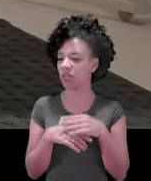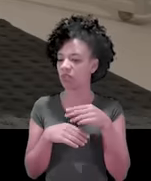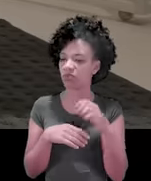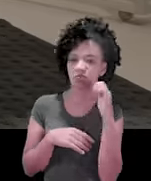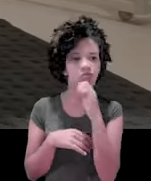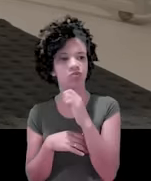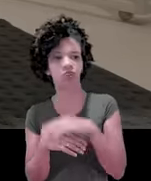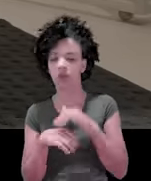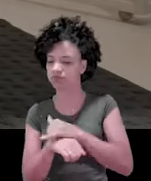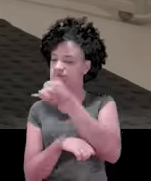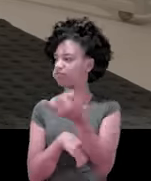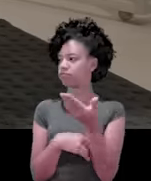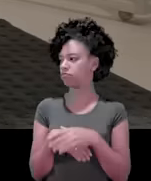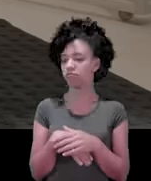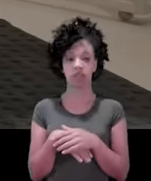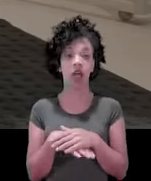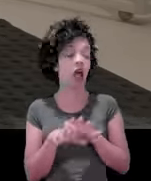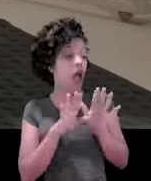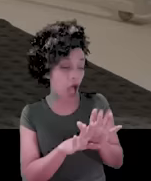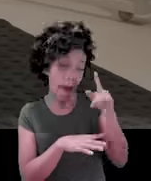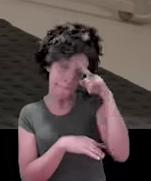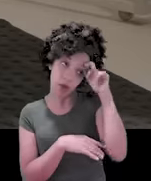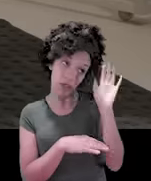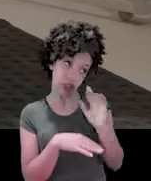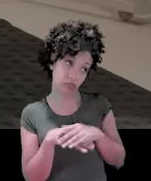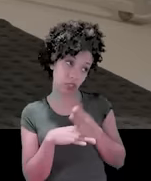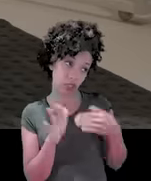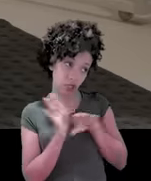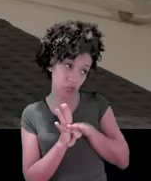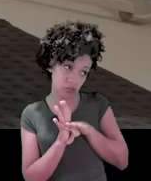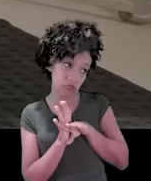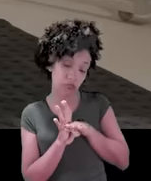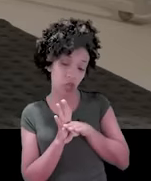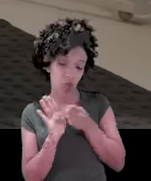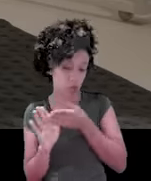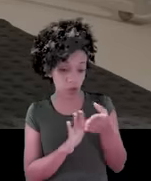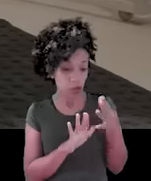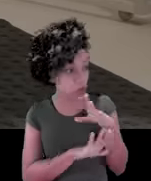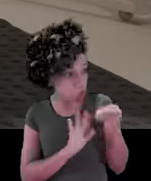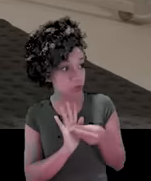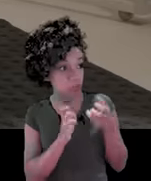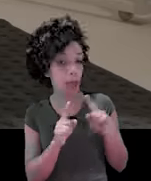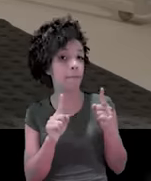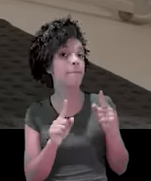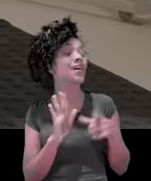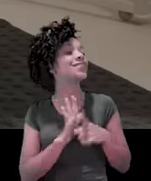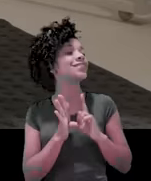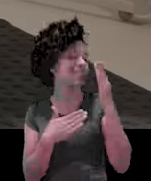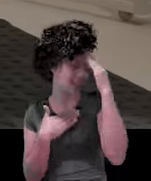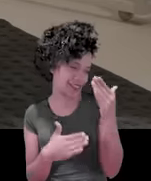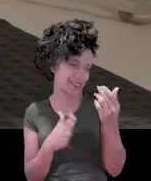coisa de dente até porque cê ia cair né eu ia cair daí caí aliás Maurício Estamos chegando no ponto que todo mundo ouvir país é só tenho que